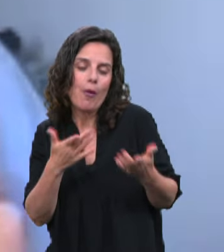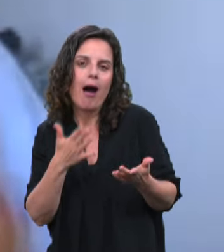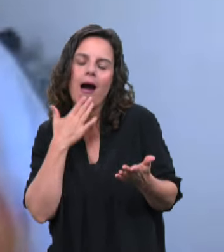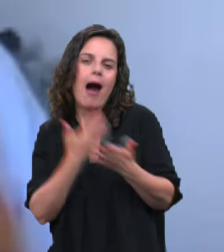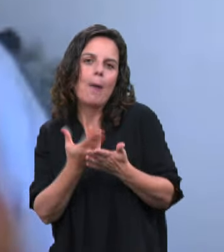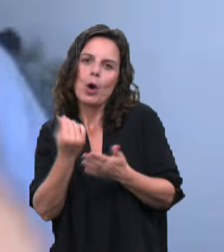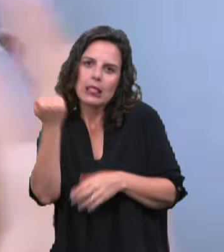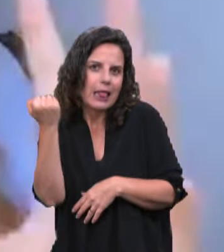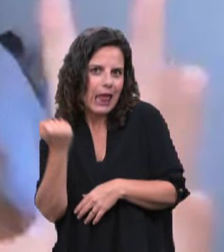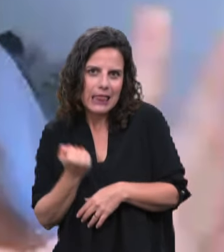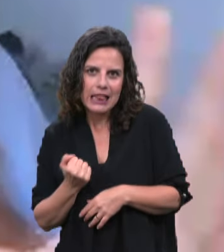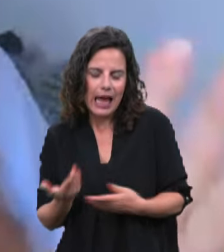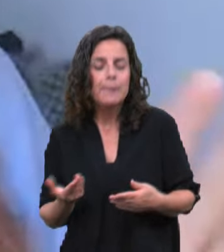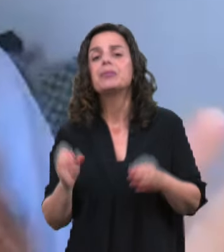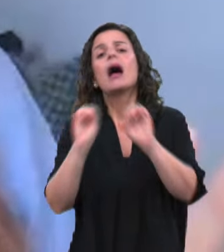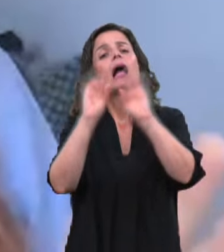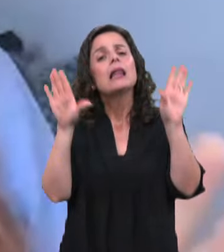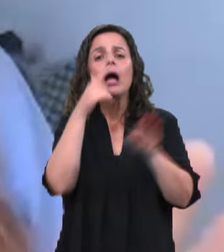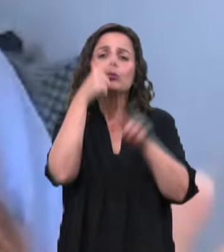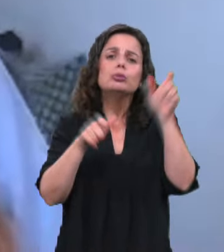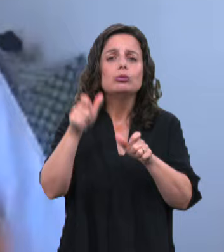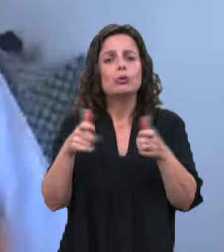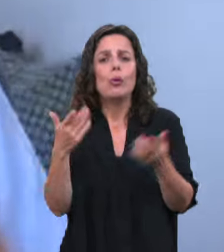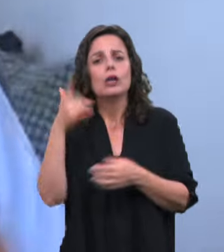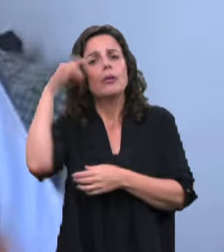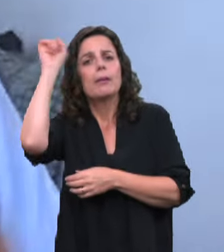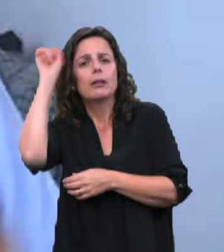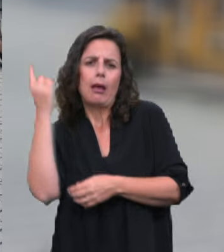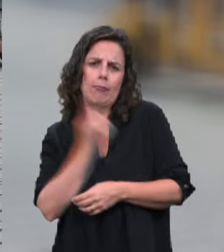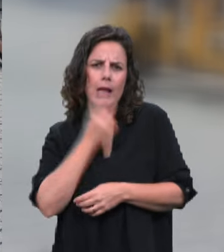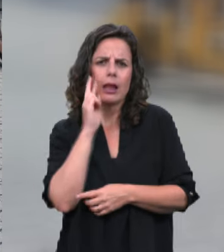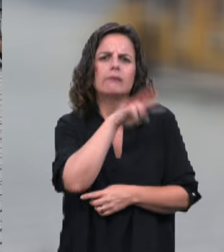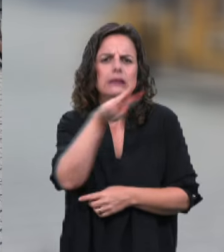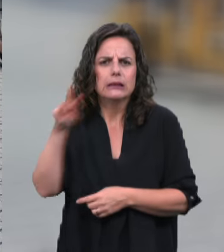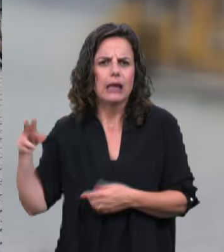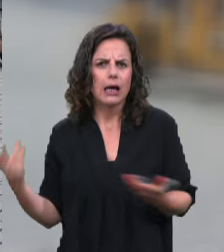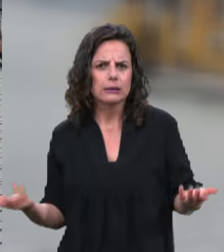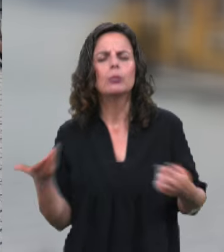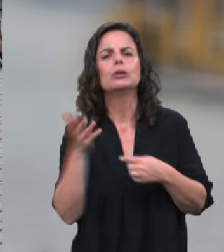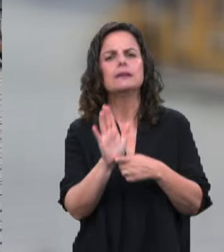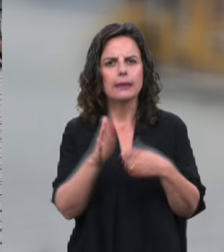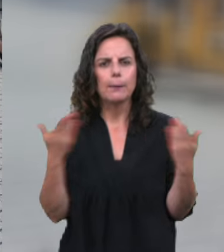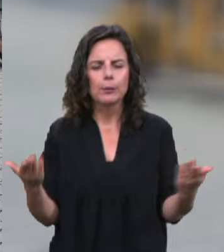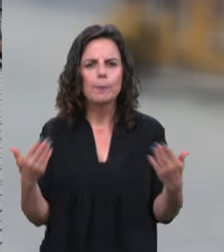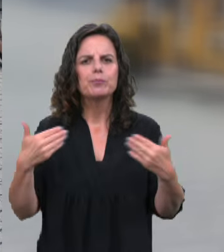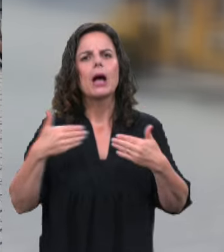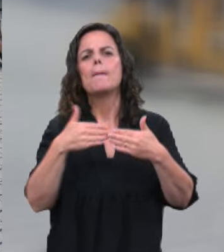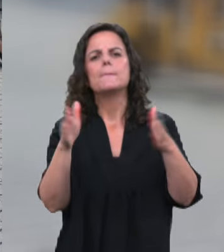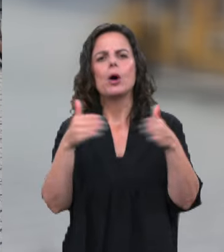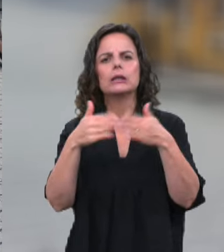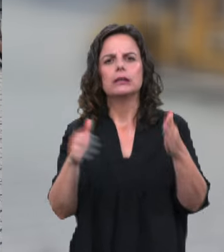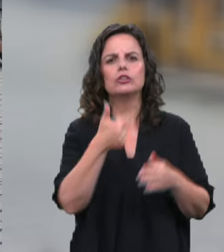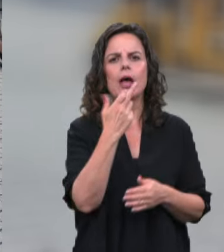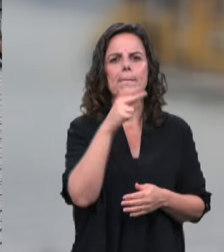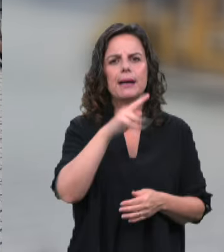depois, claro, há coisas que todas as pessoas têm de ver quando visitam Berlim, como, por exemplo, as portas de